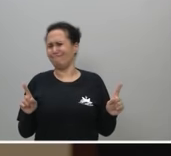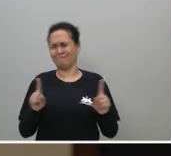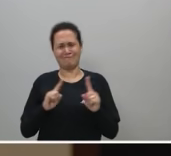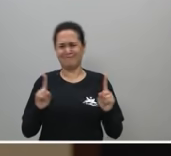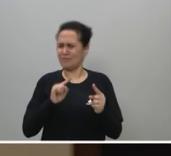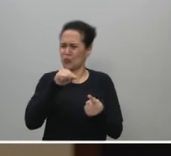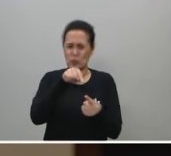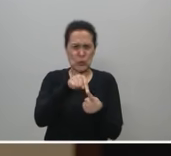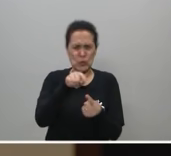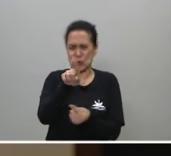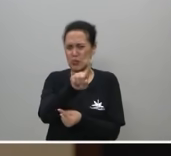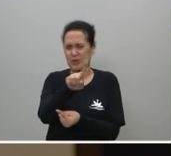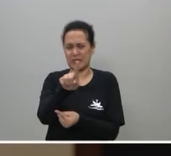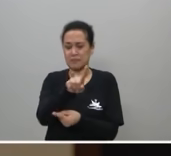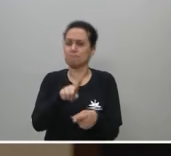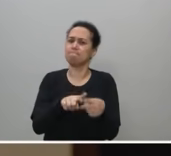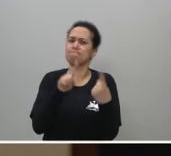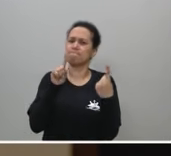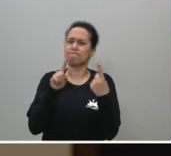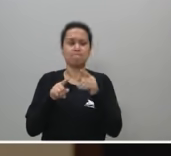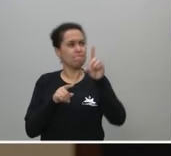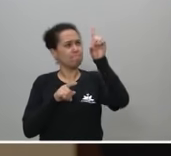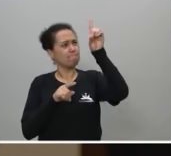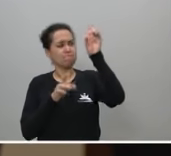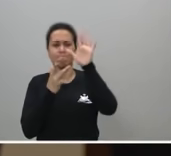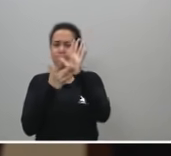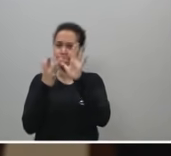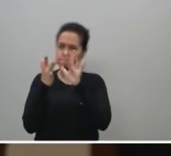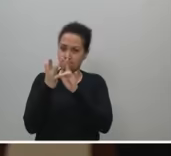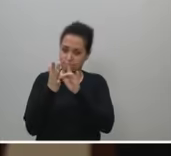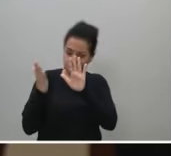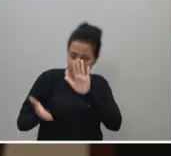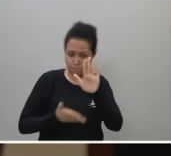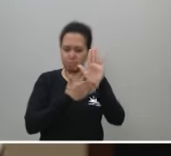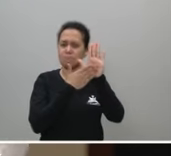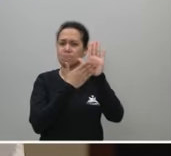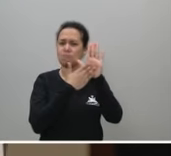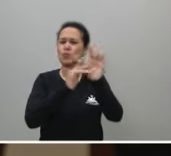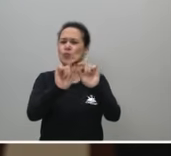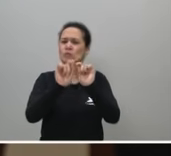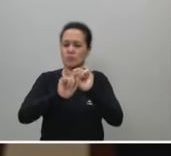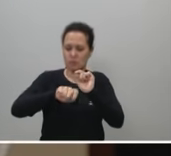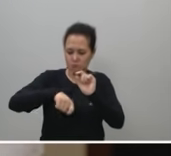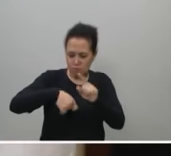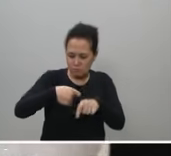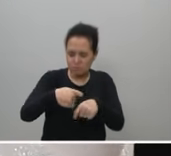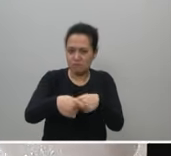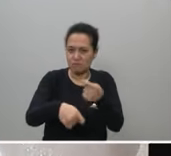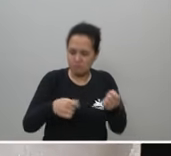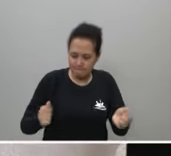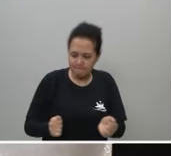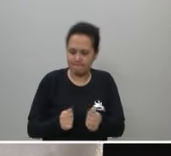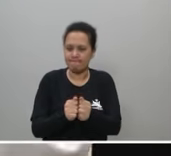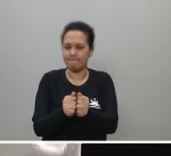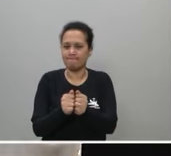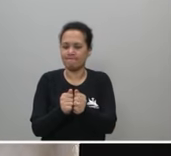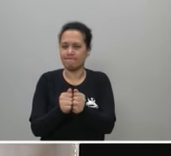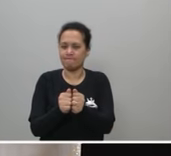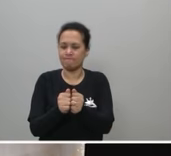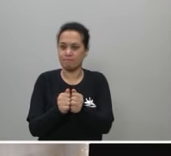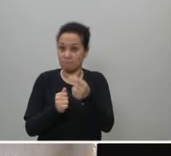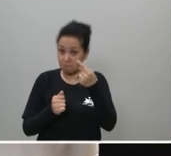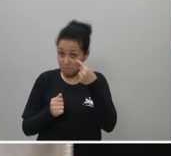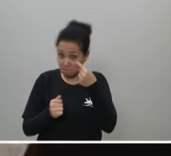isso. Mas Deus, Jesus prometeu os sinais que acompanham. E veja, quando chega